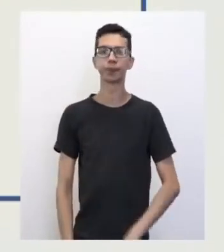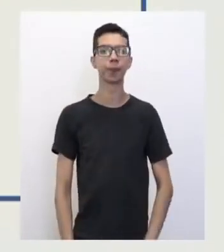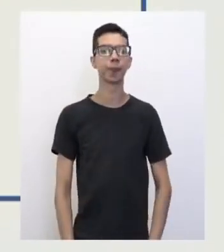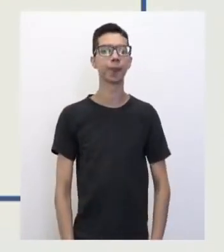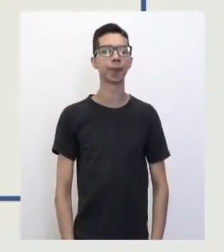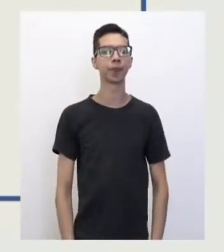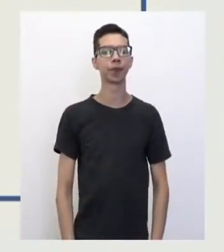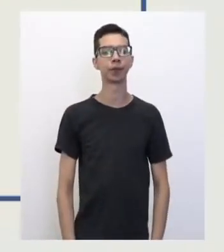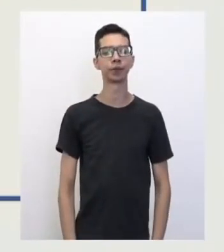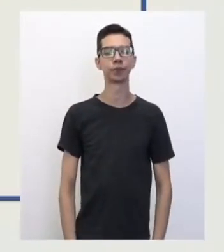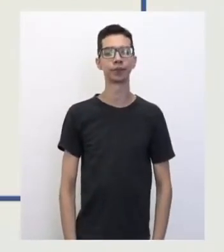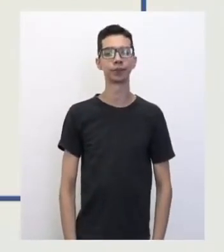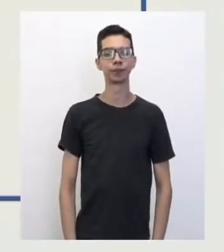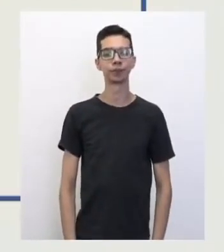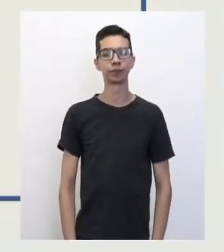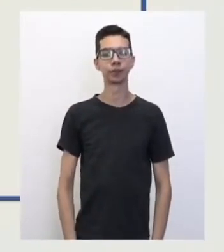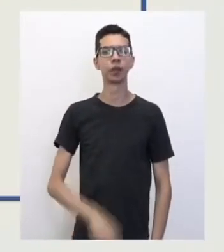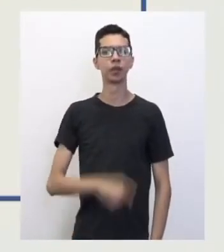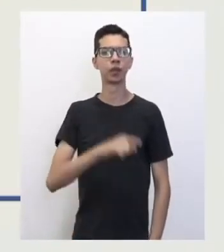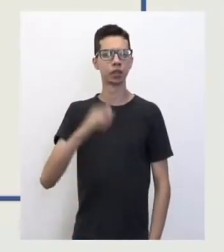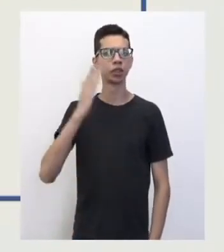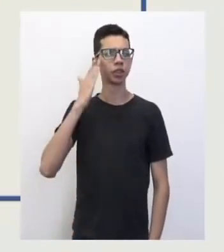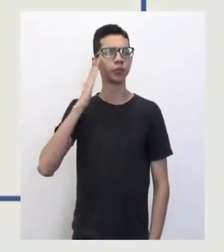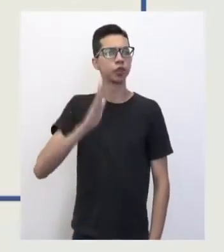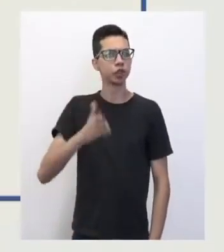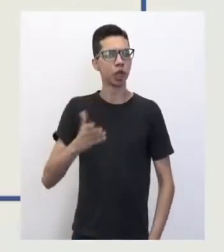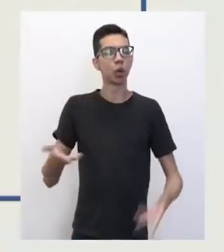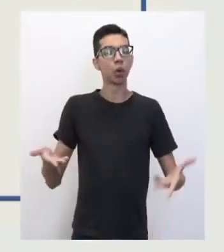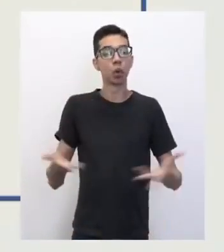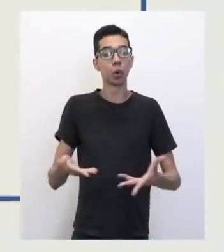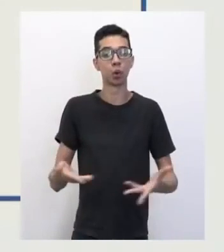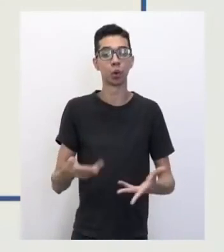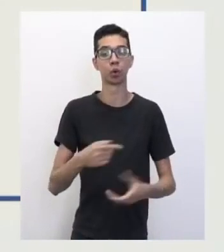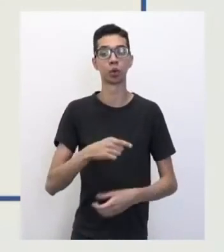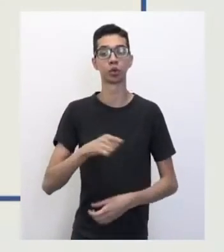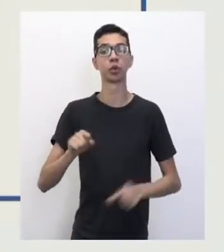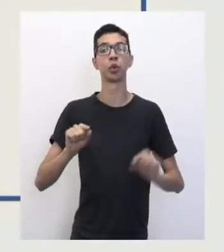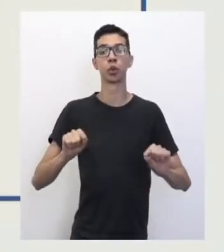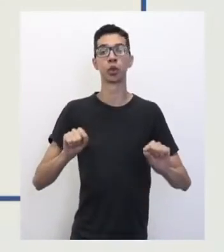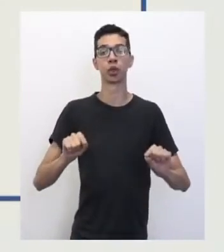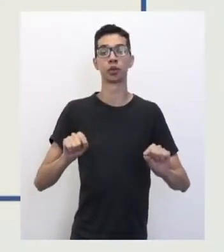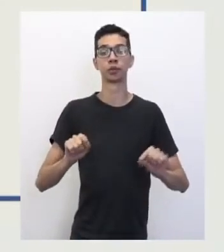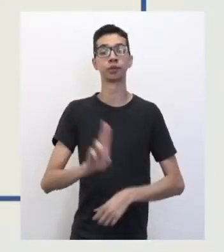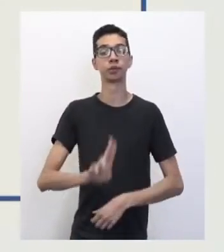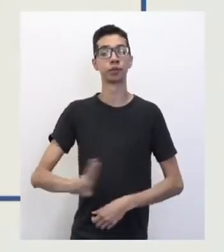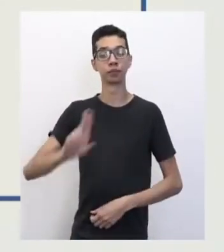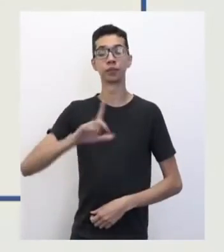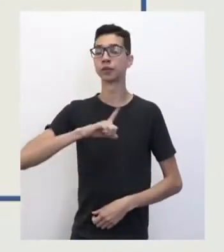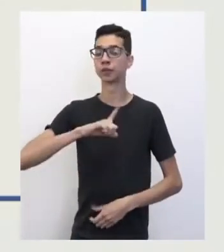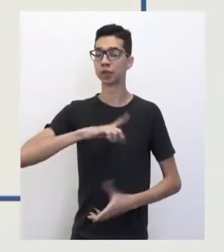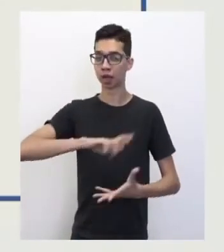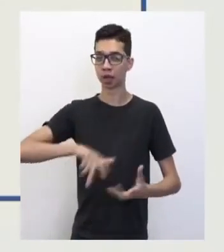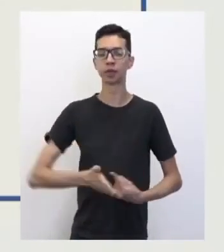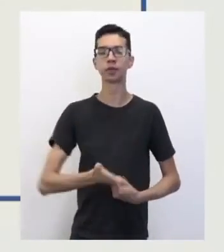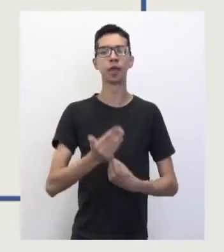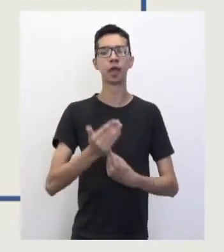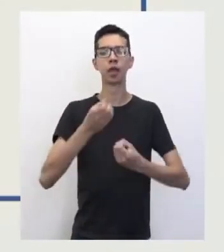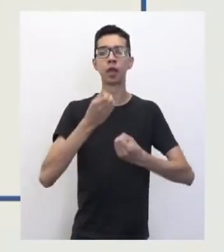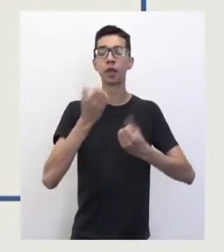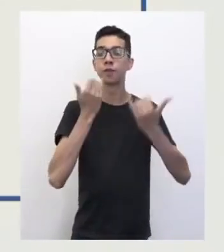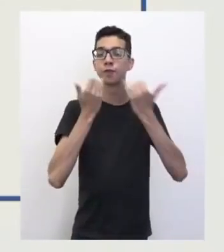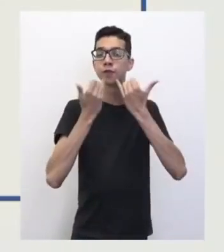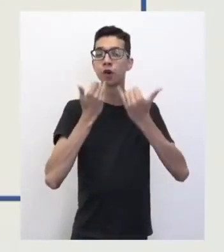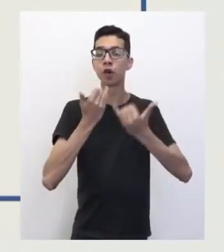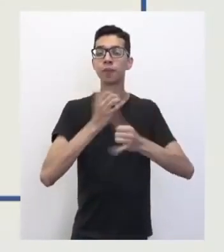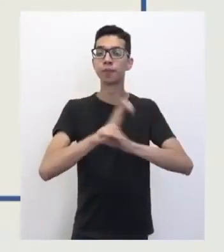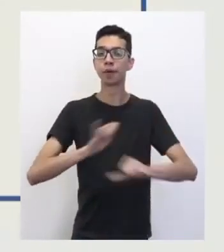que hoje temos à nossa disposição inúmeras tecnologias que nos informam em tempo real